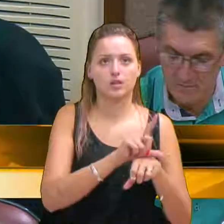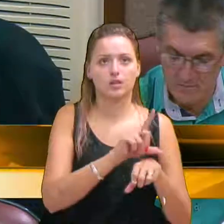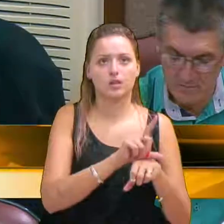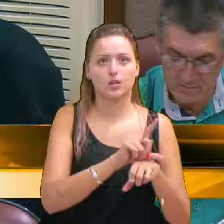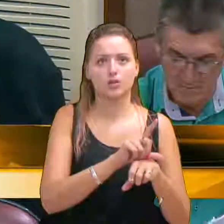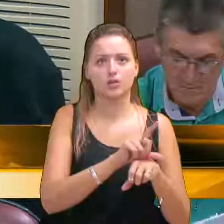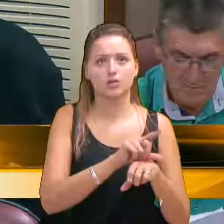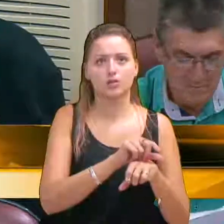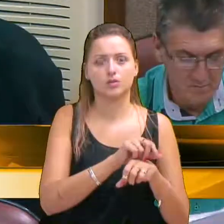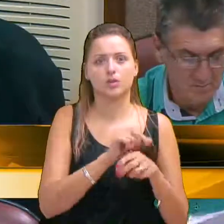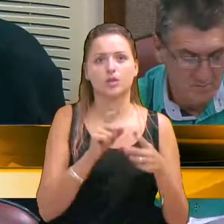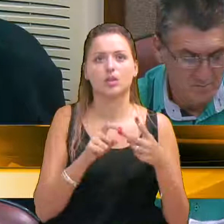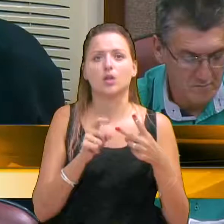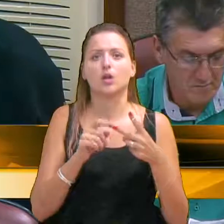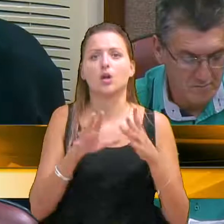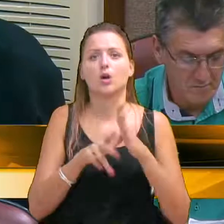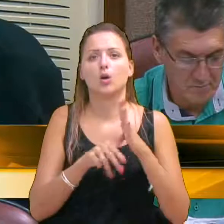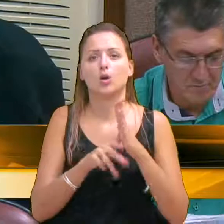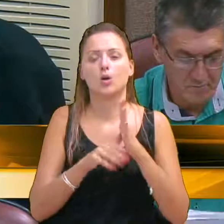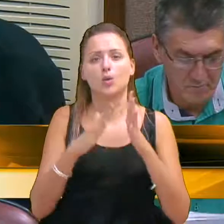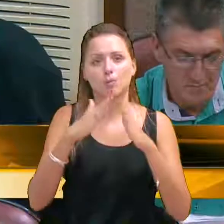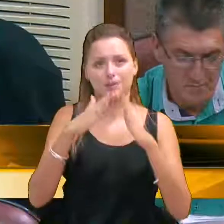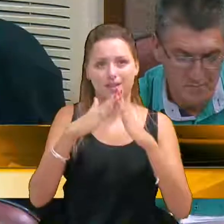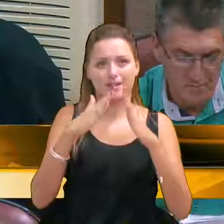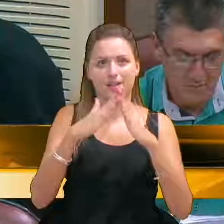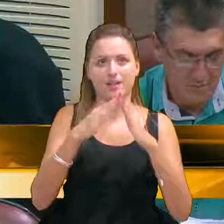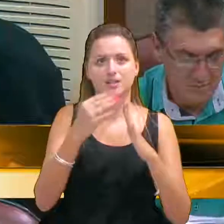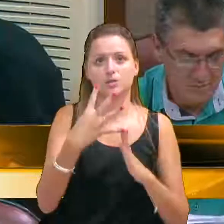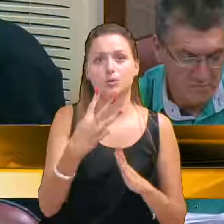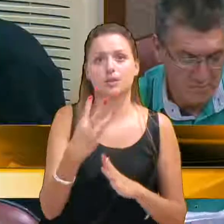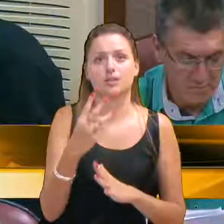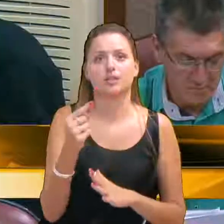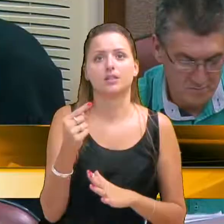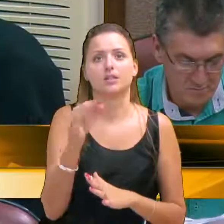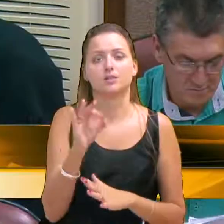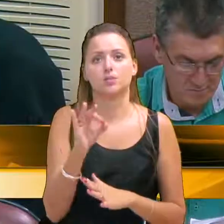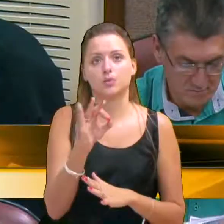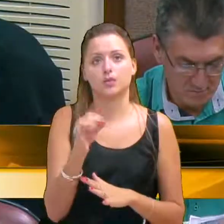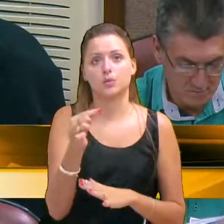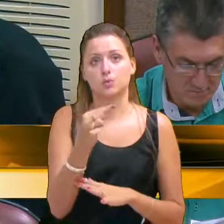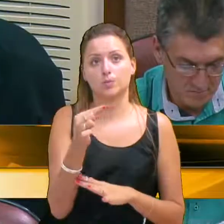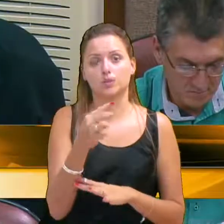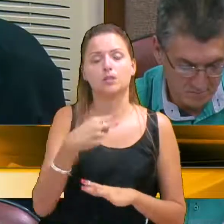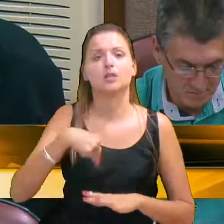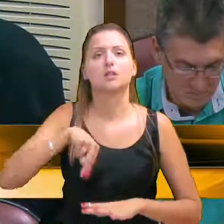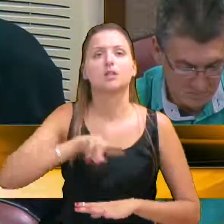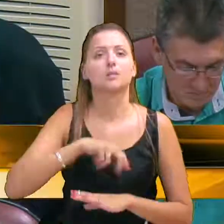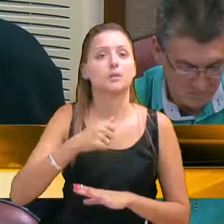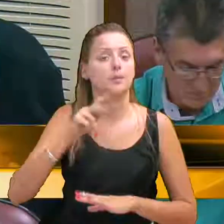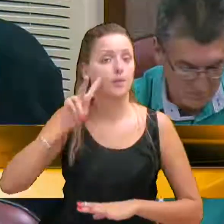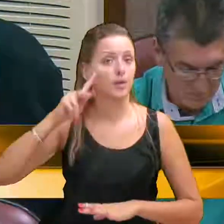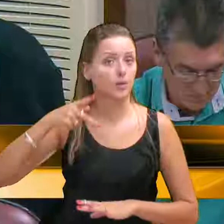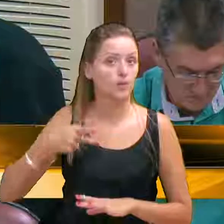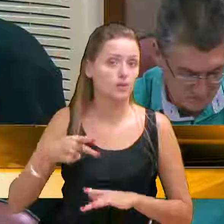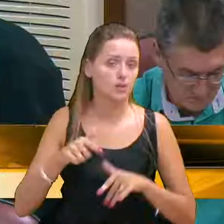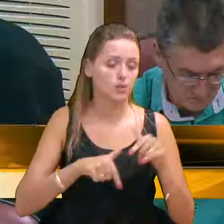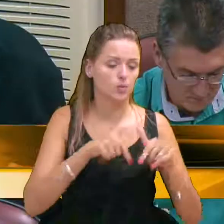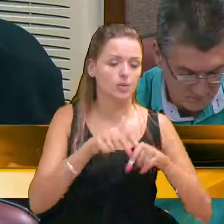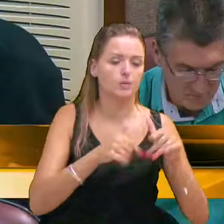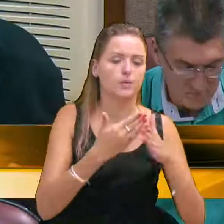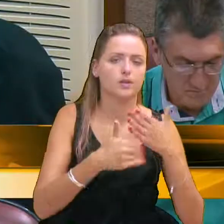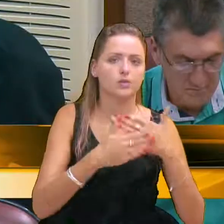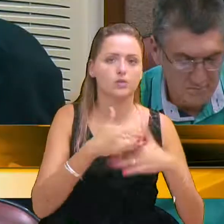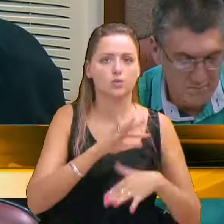roubos a residências, que é outra questão traumática, 43% reduziu. Então, nós precisamos reconhecer o trabalho de todas